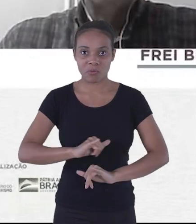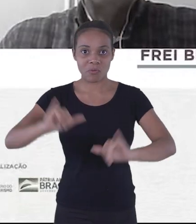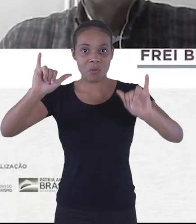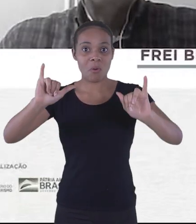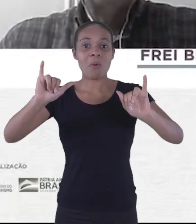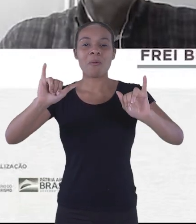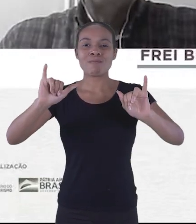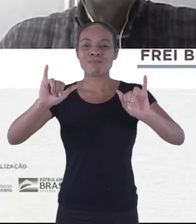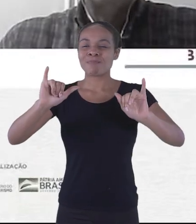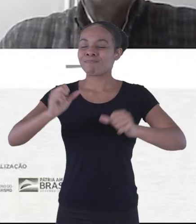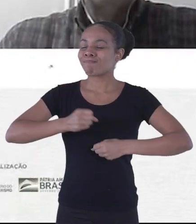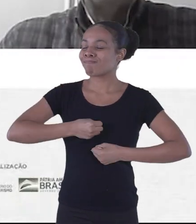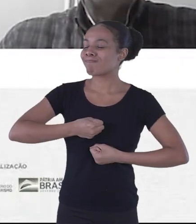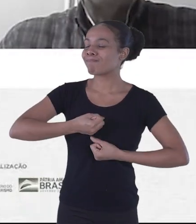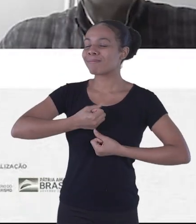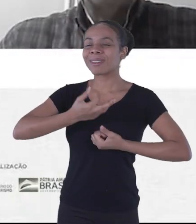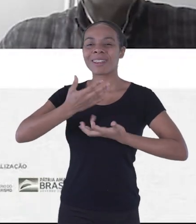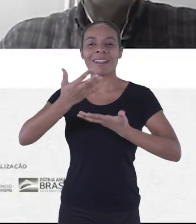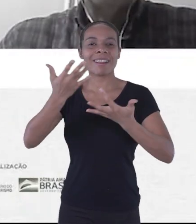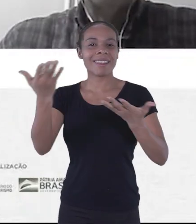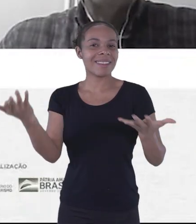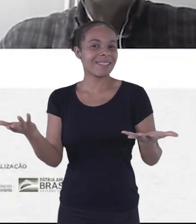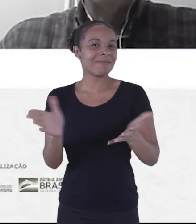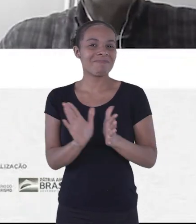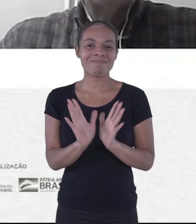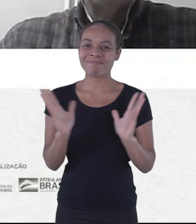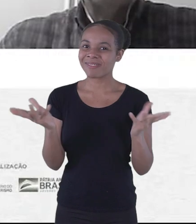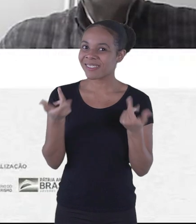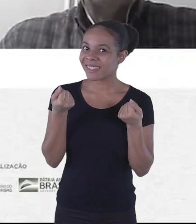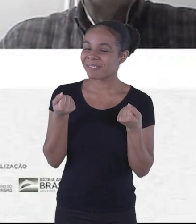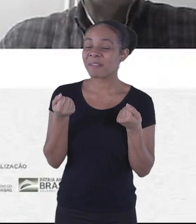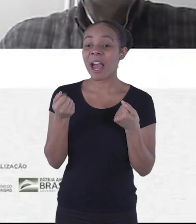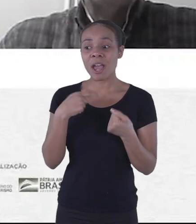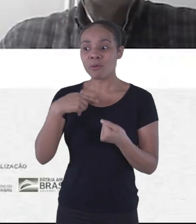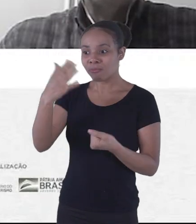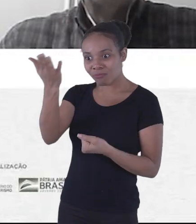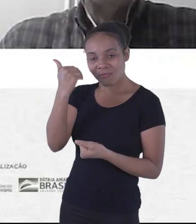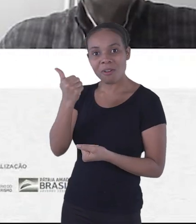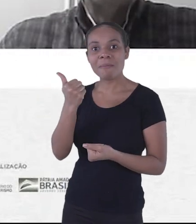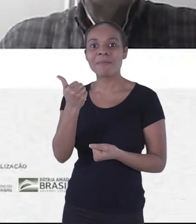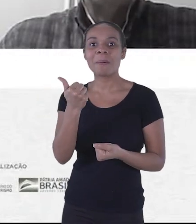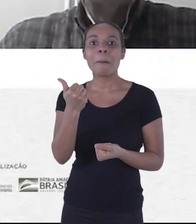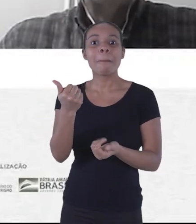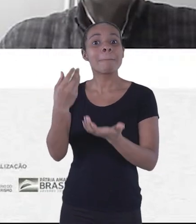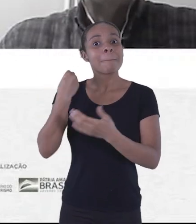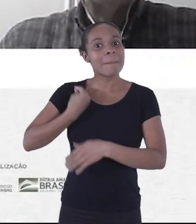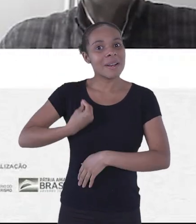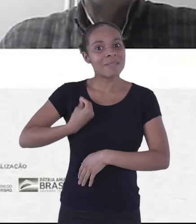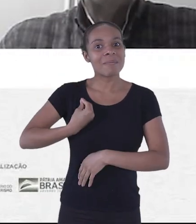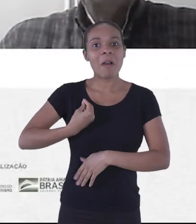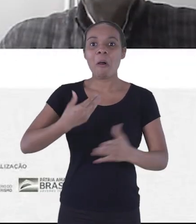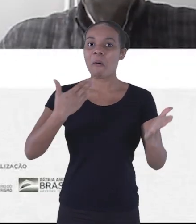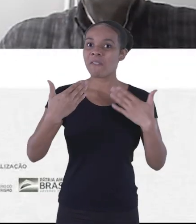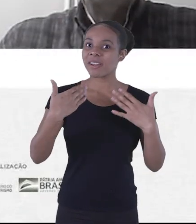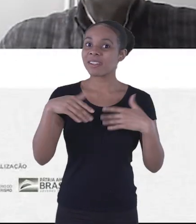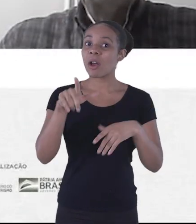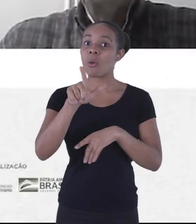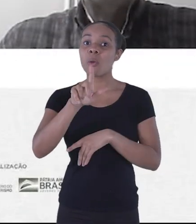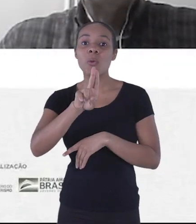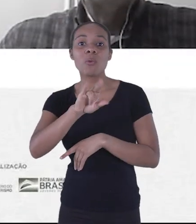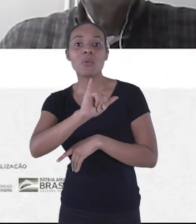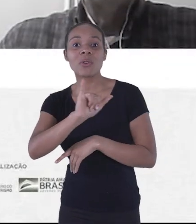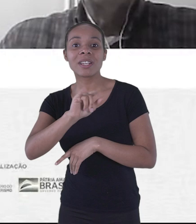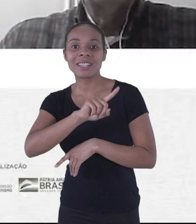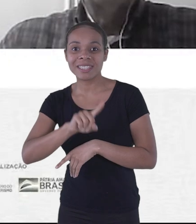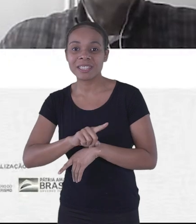Liberdade, falando do livro do Luiz, eu falei: Ô Beto, então vamos participar, eu e você, conversando com o Luiz sobre o novo livro dele, O